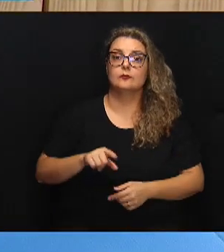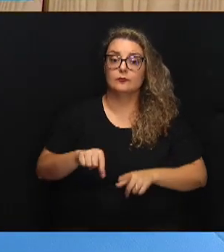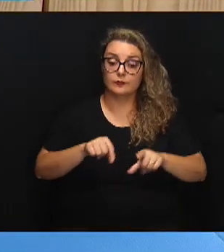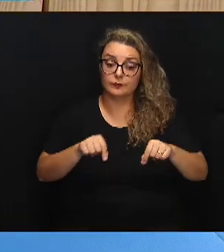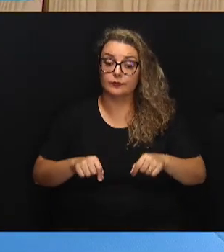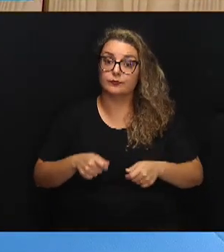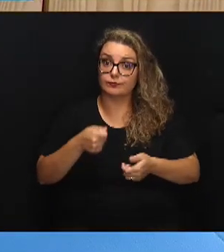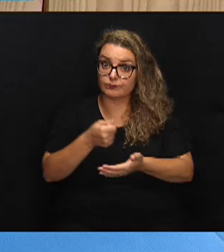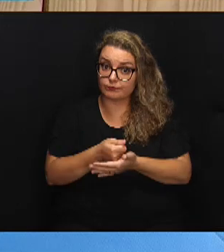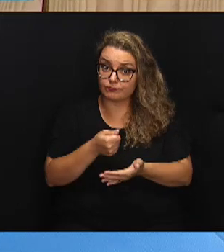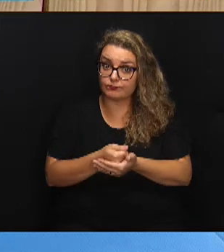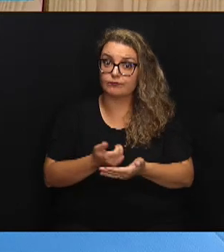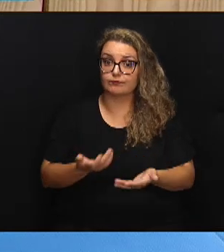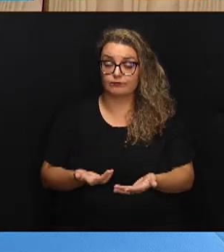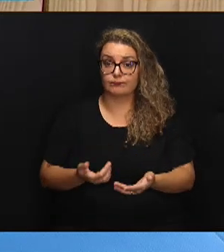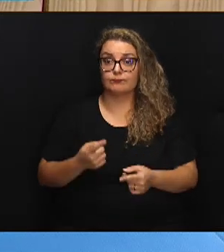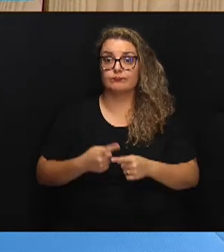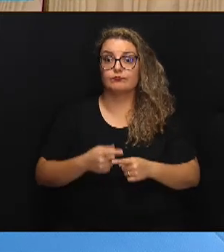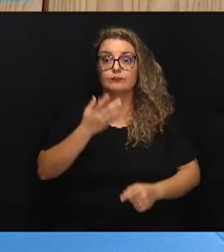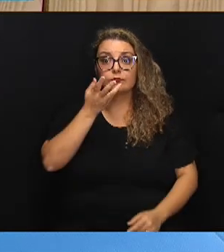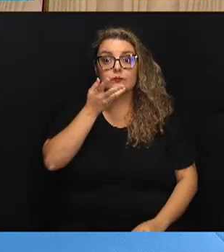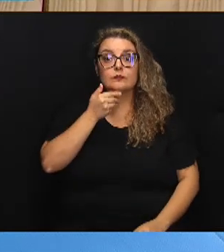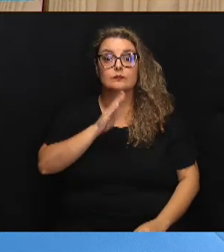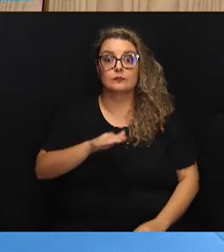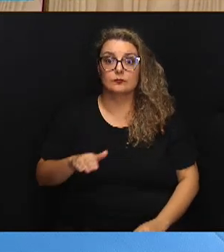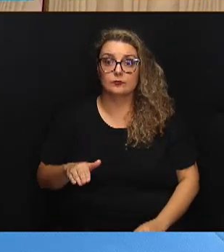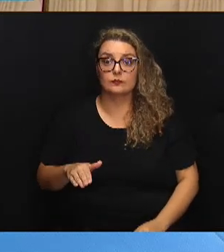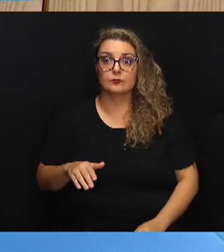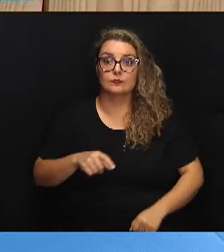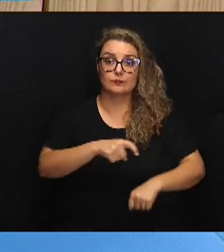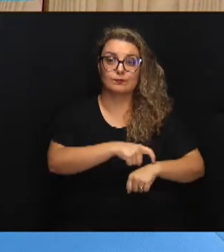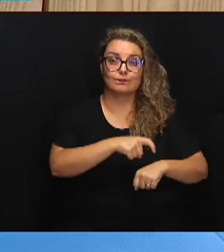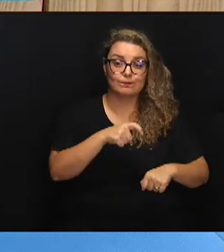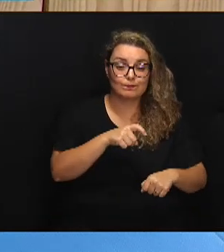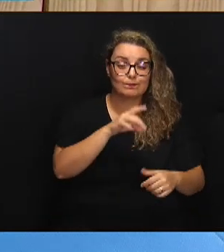rigorosa, porque são crianças que já vêm, né, de uma